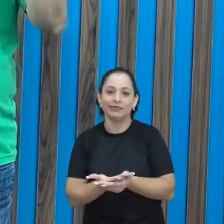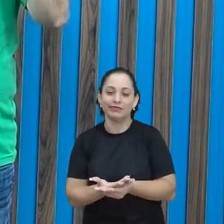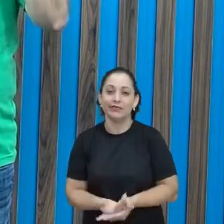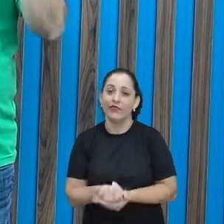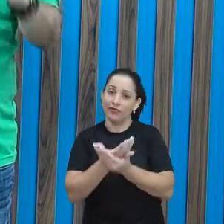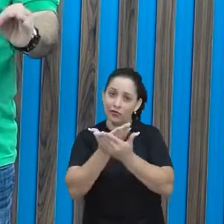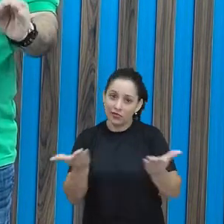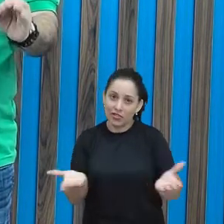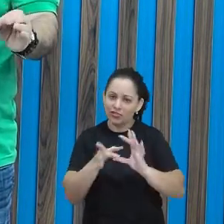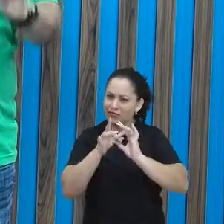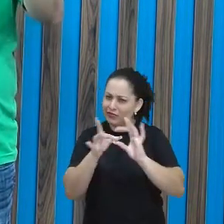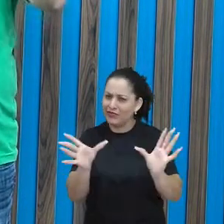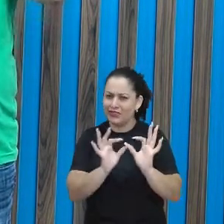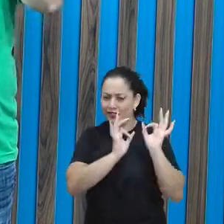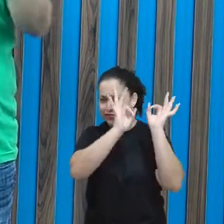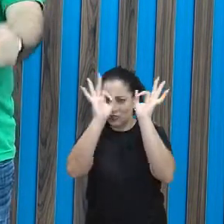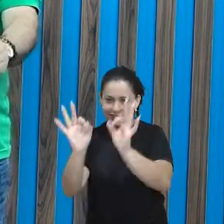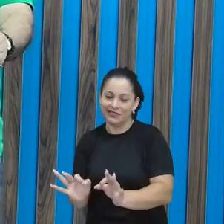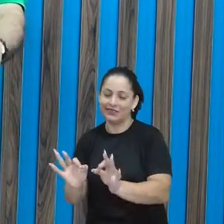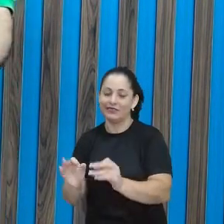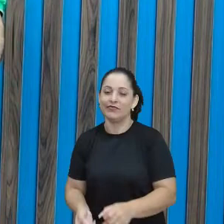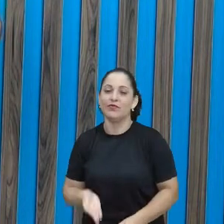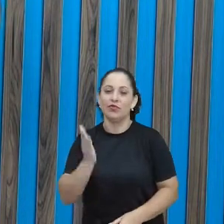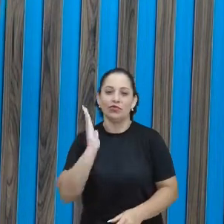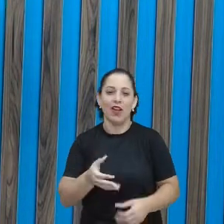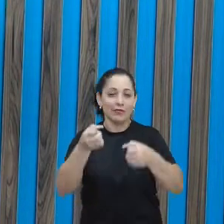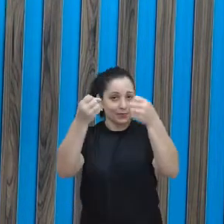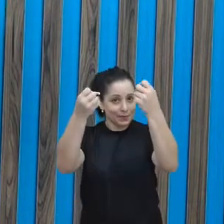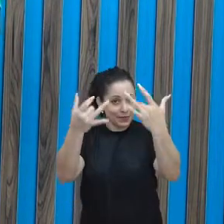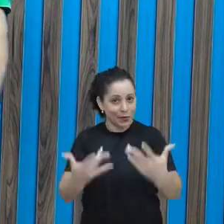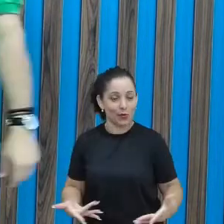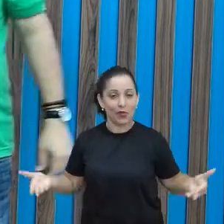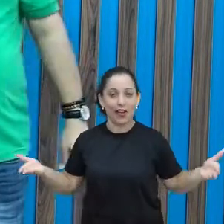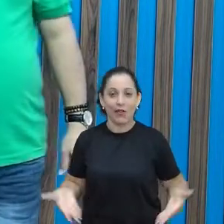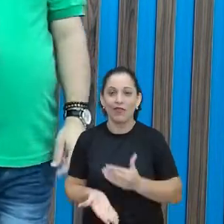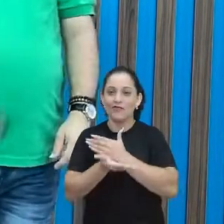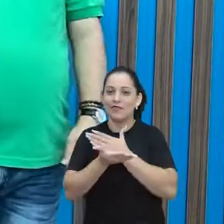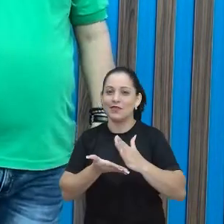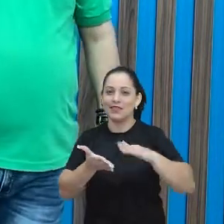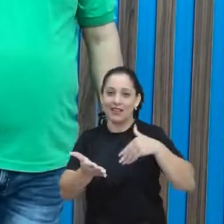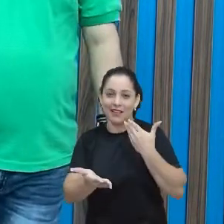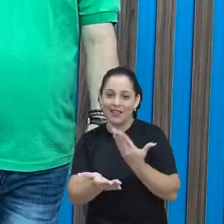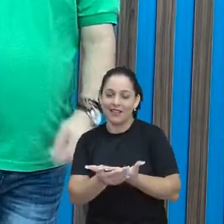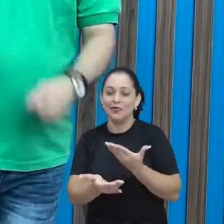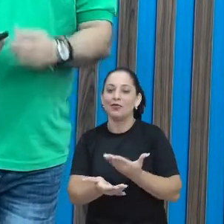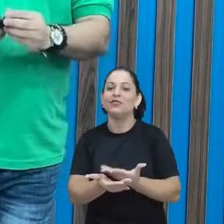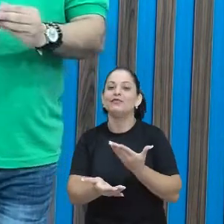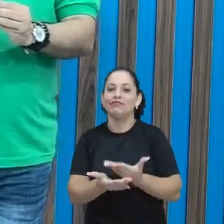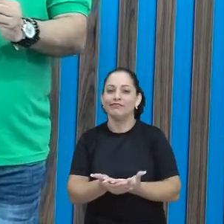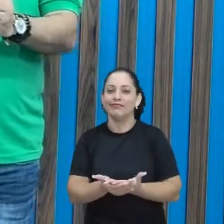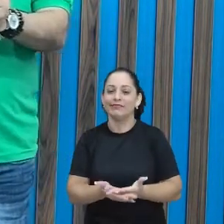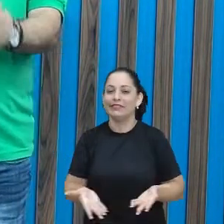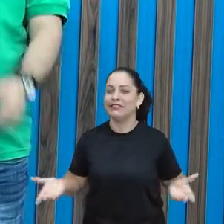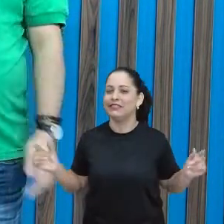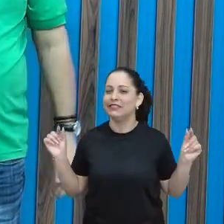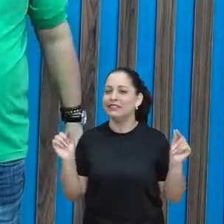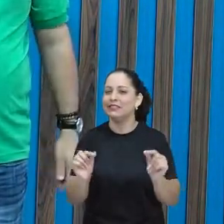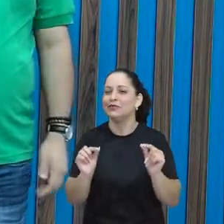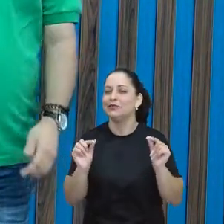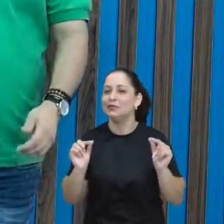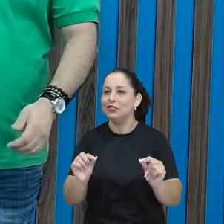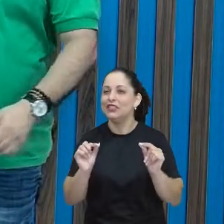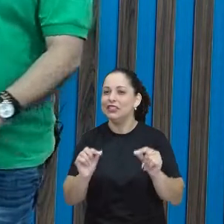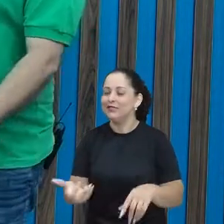não quer. Então, já falamos um bocado, vamos para a nossa aula, começando aqui, eita, aqui,